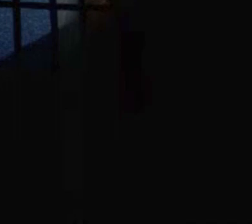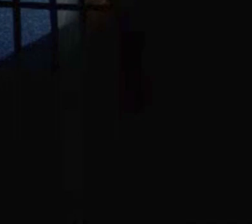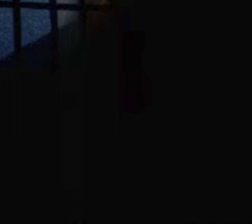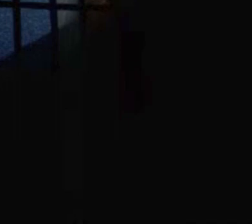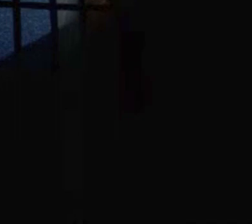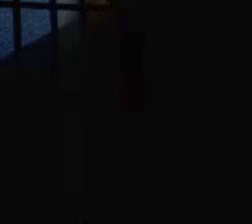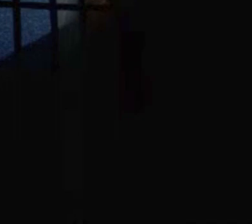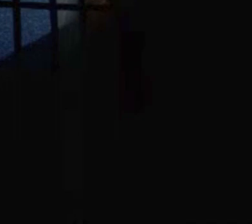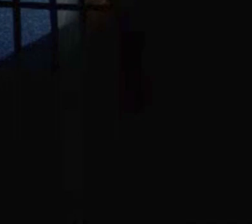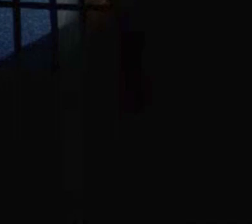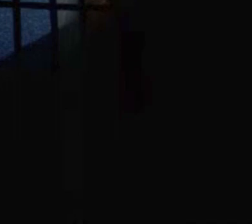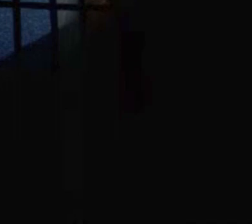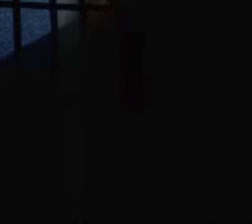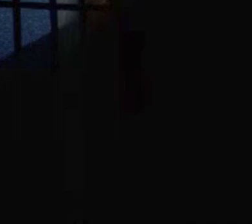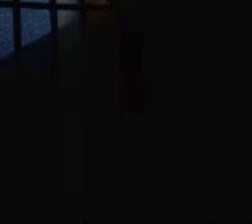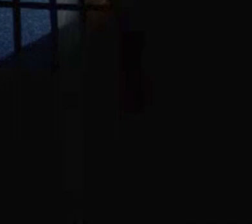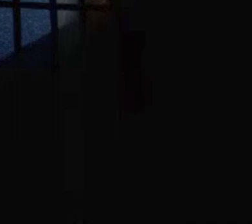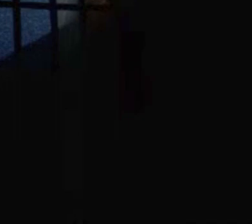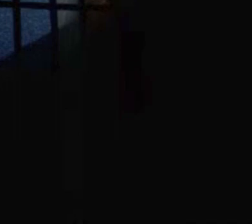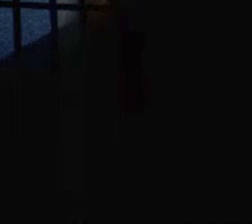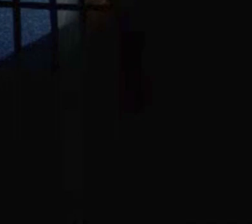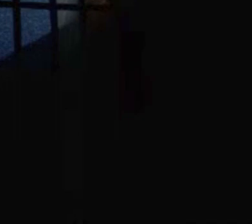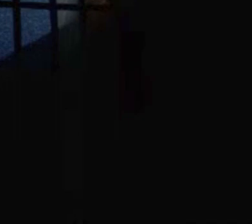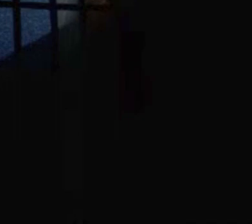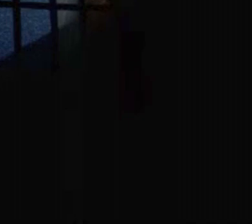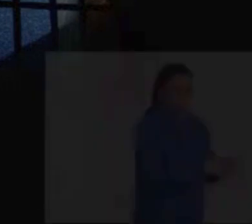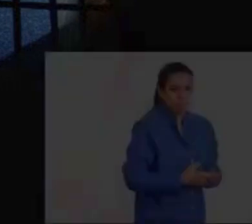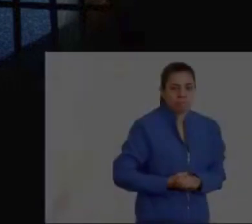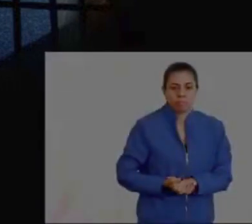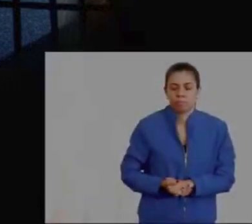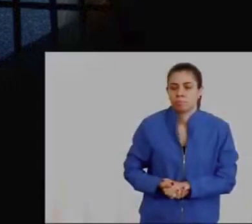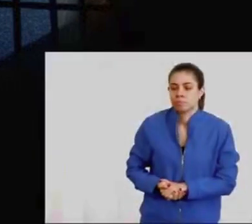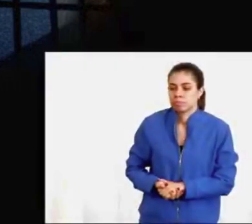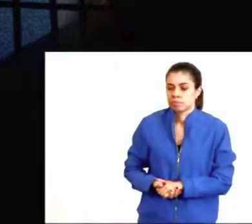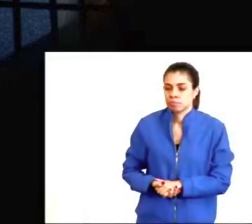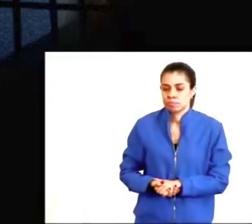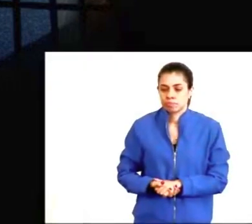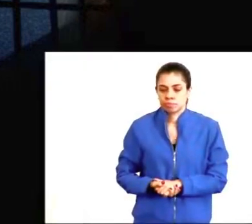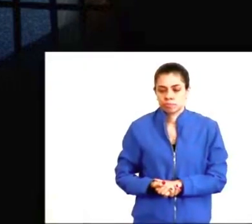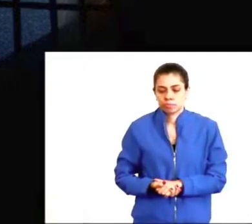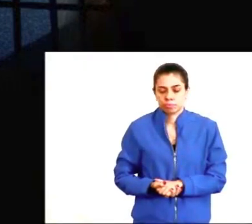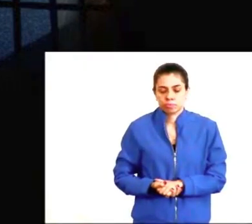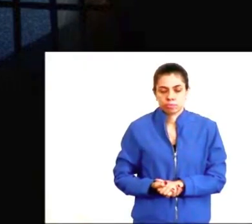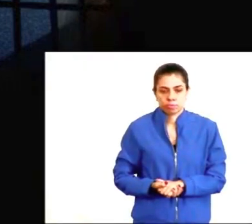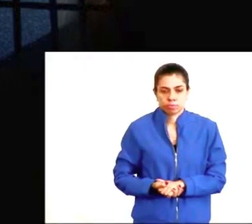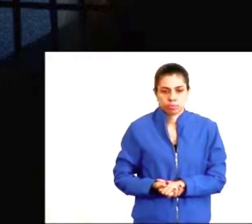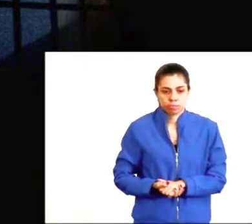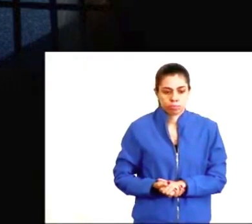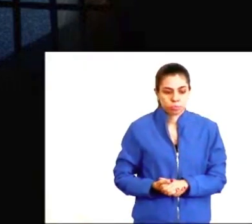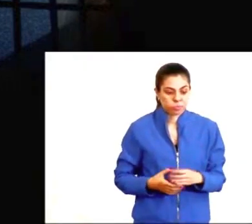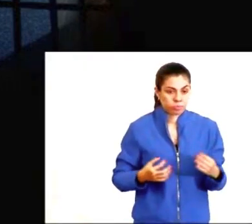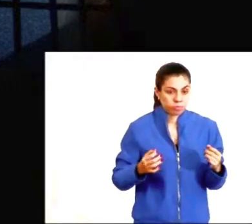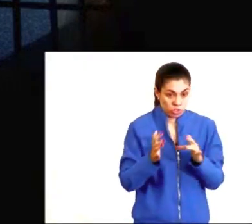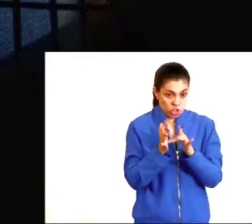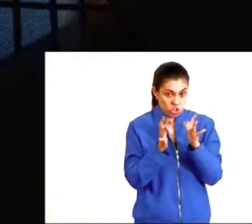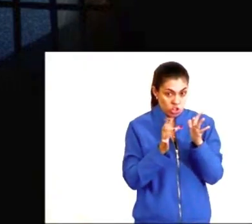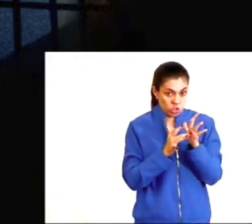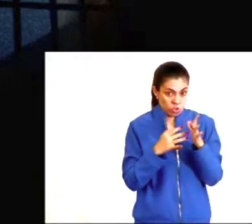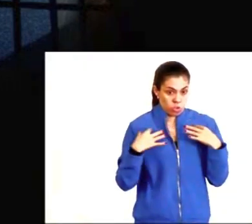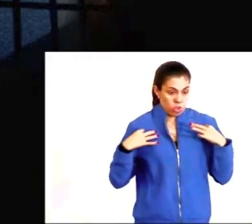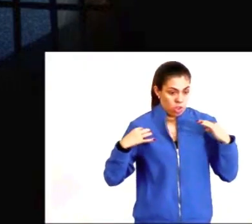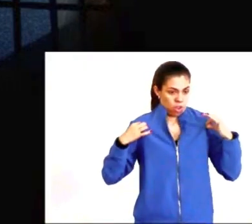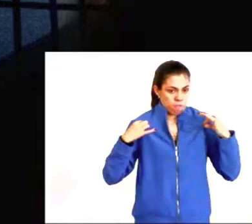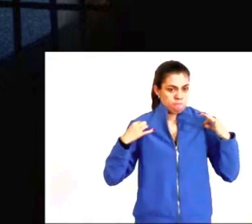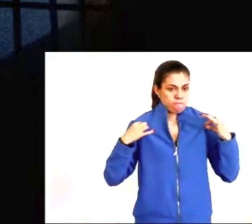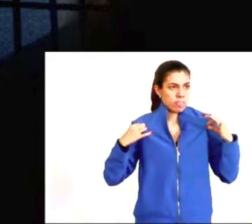estava no passado. O seu aspecto era como um relâmpago e a sua veste alva